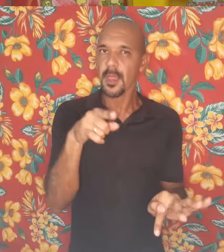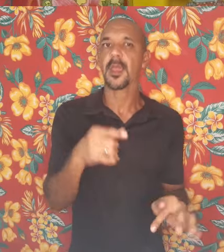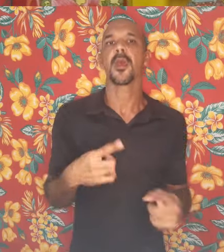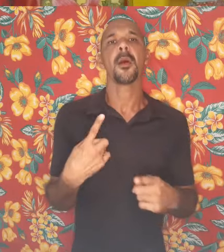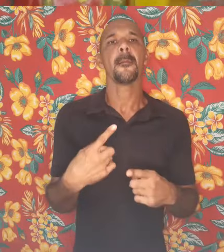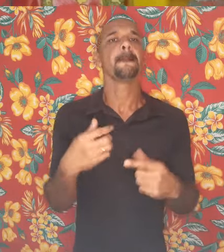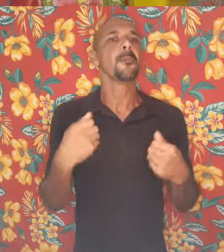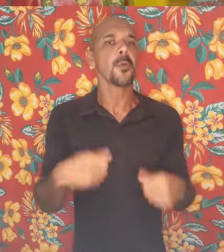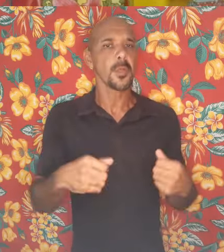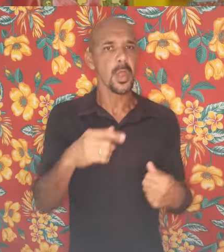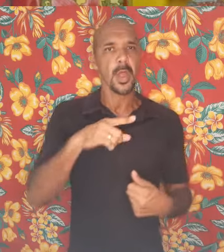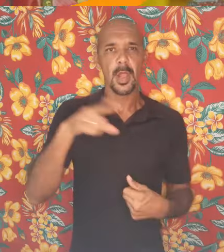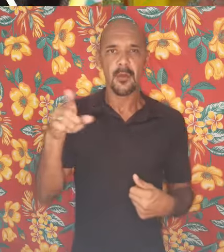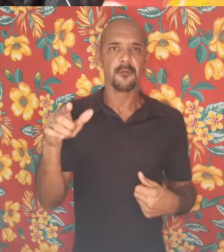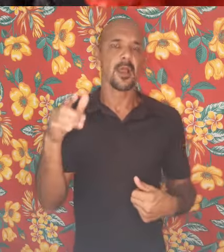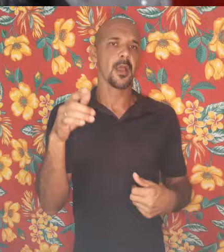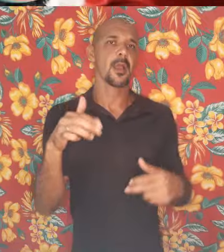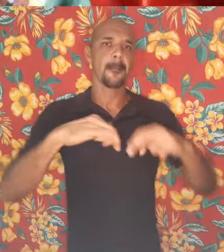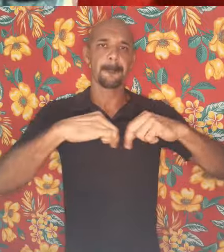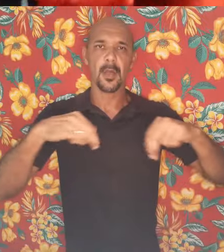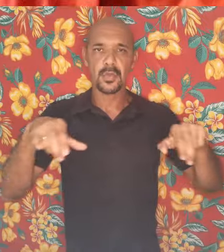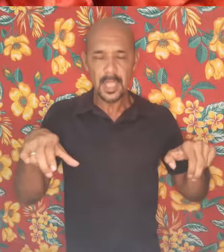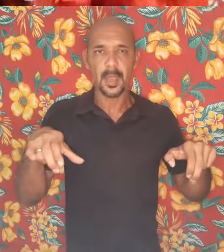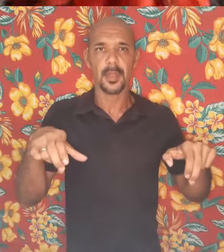bom? Vamos lá!